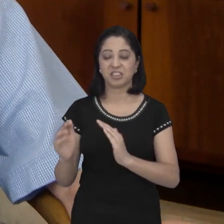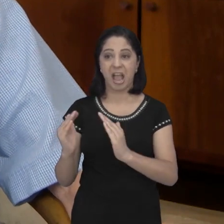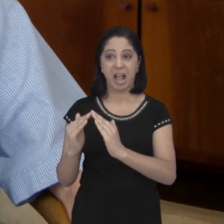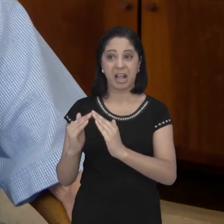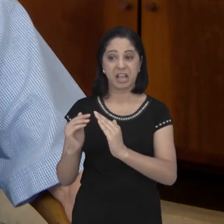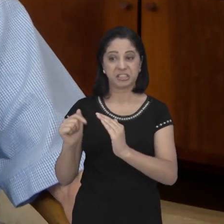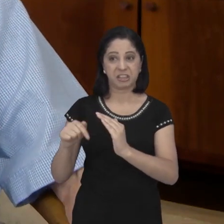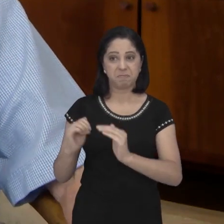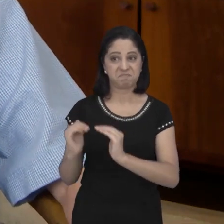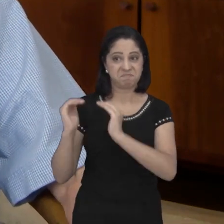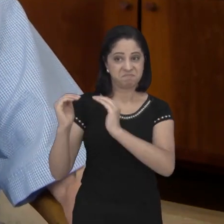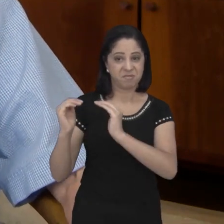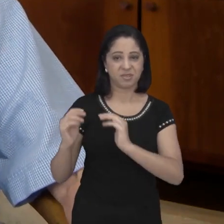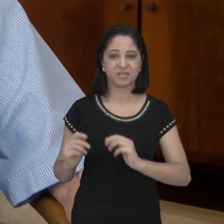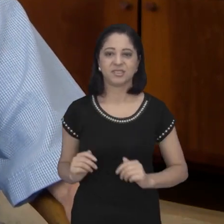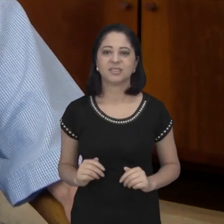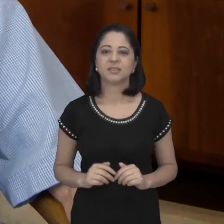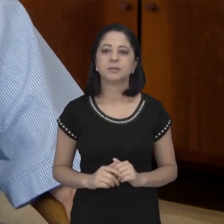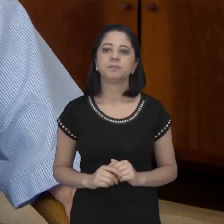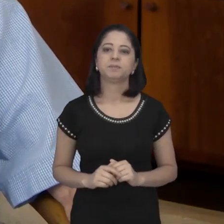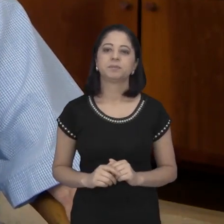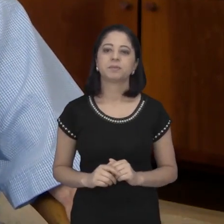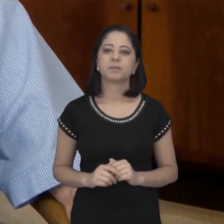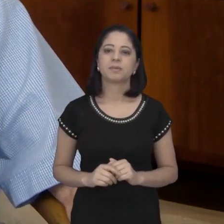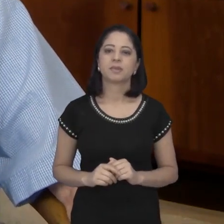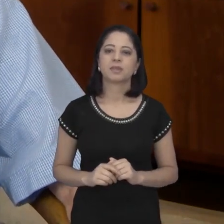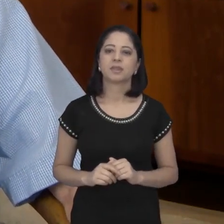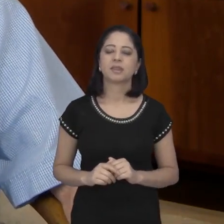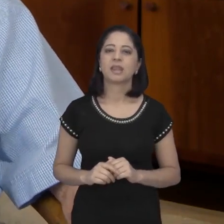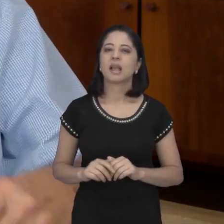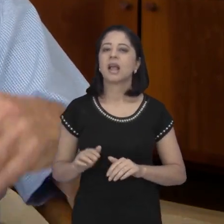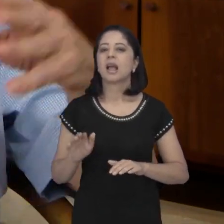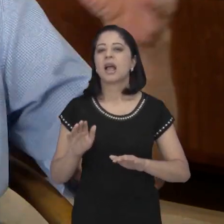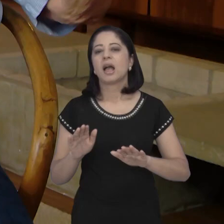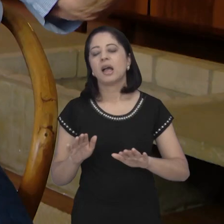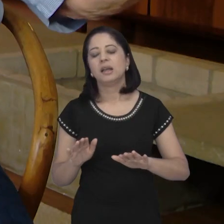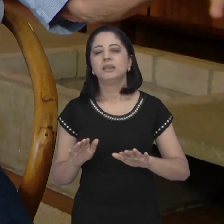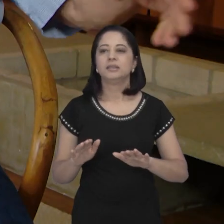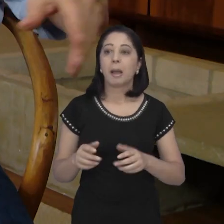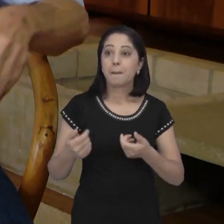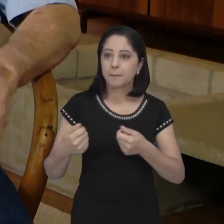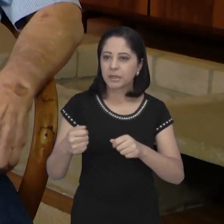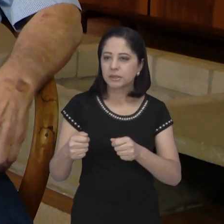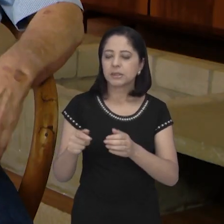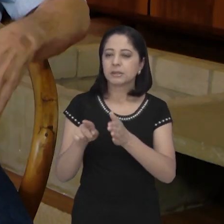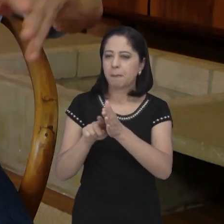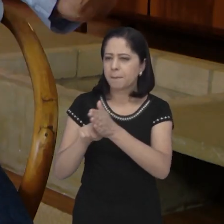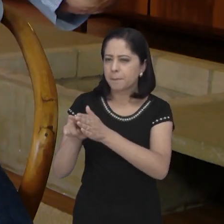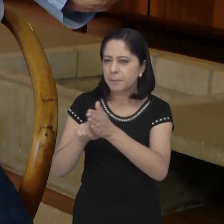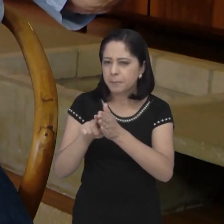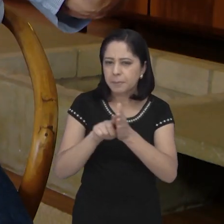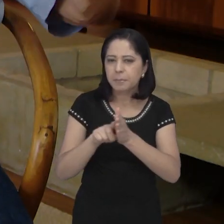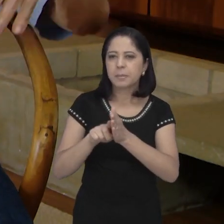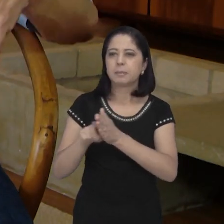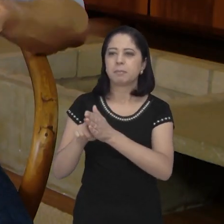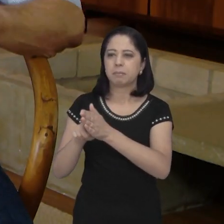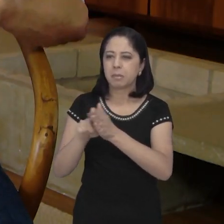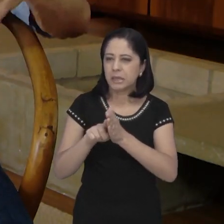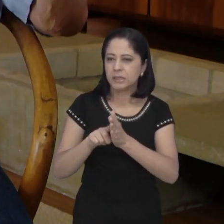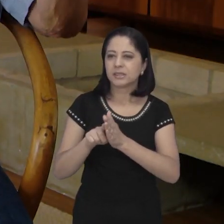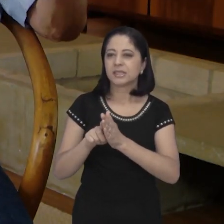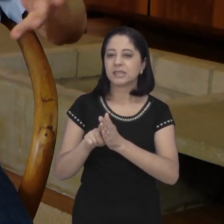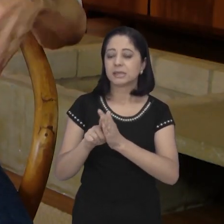uma qualidade indiscutível, né? Não é a casa que tem piso de mármore, que